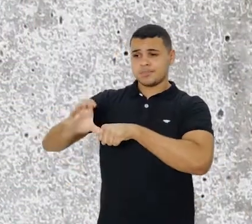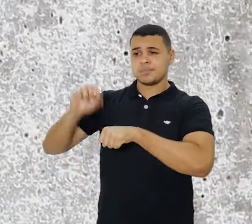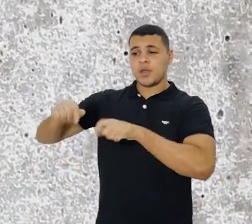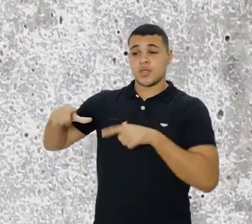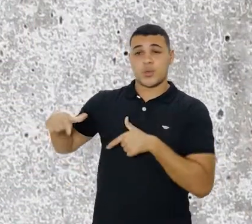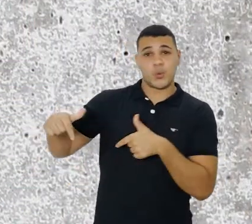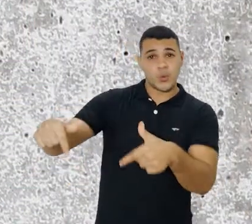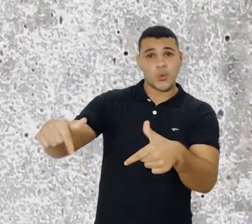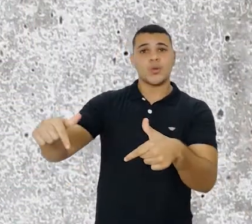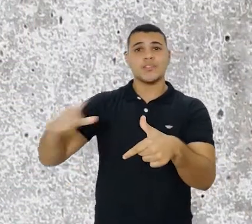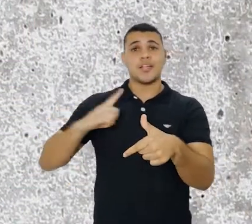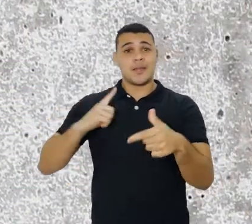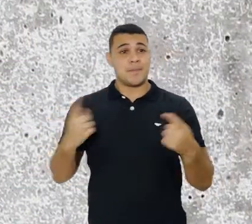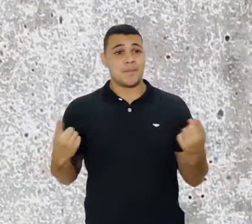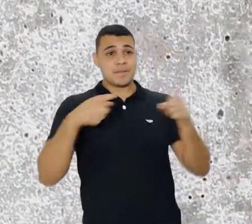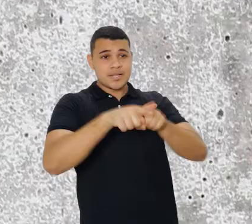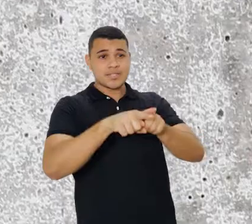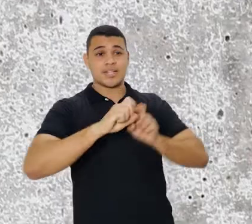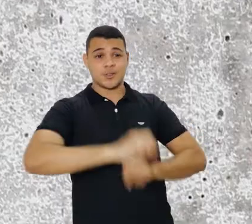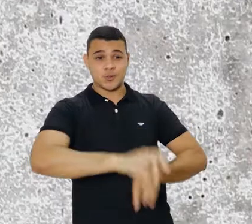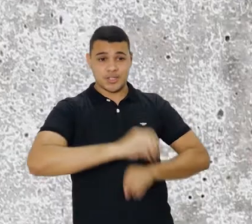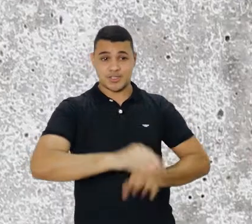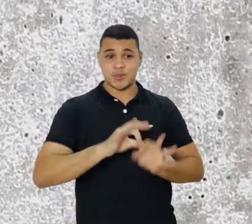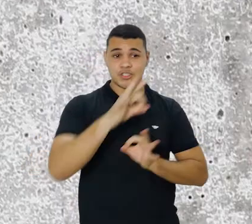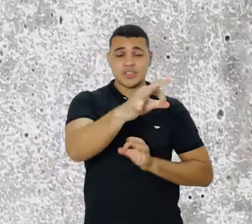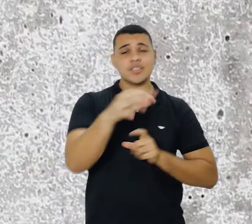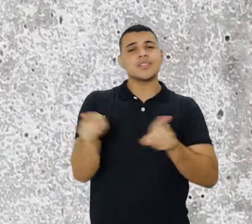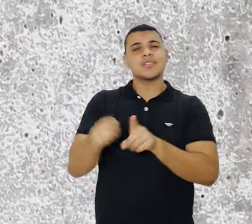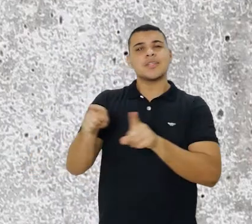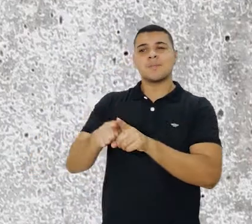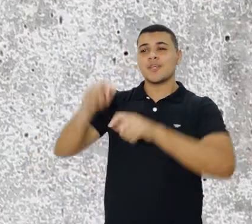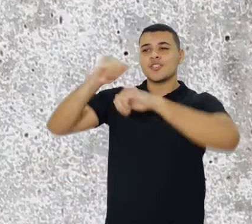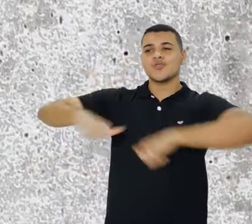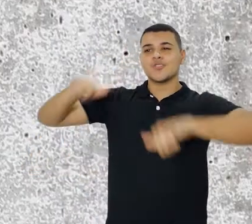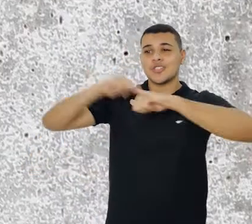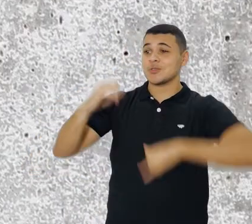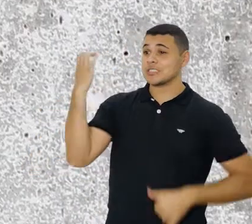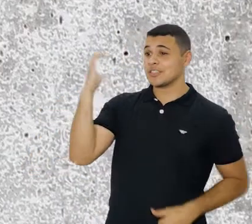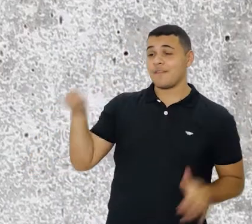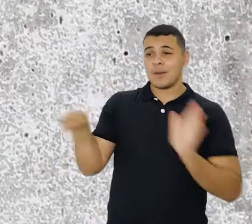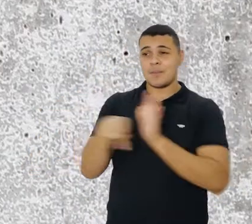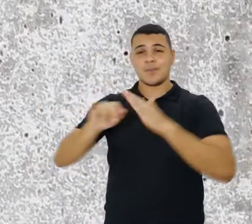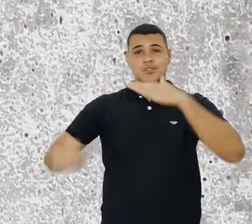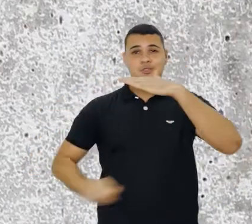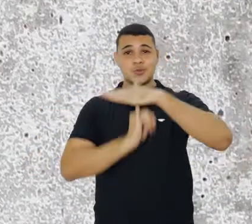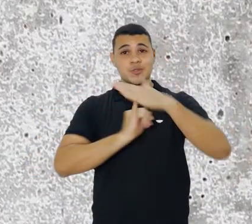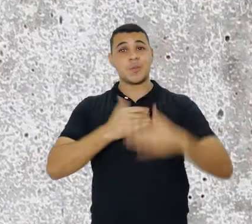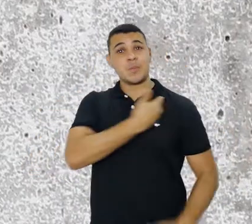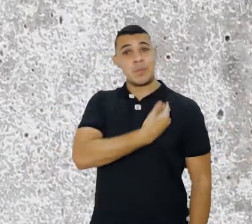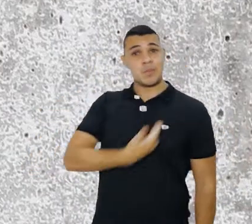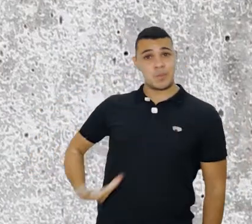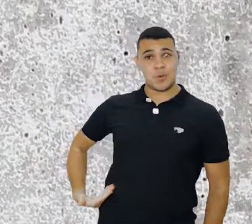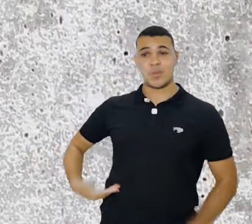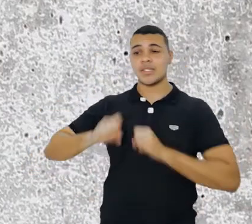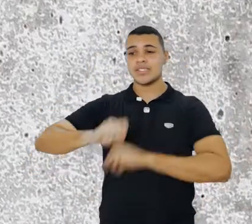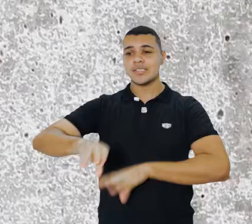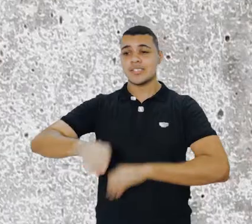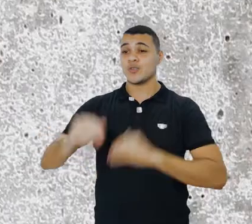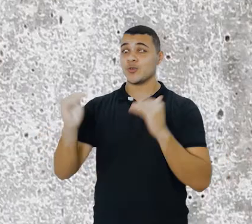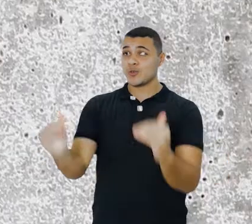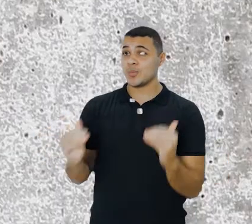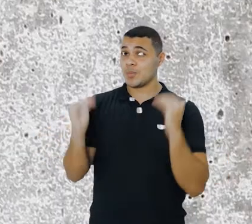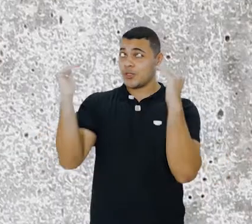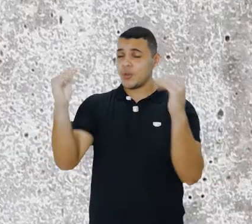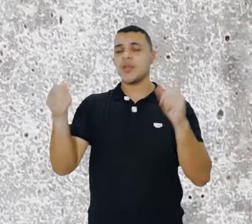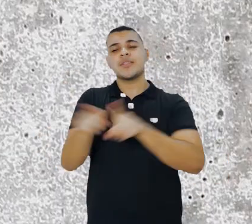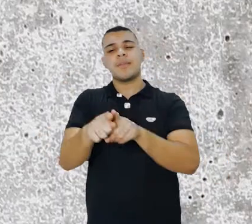Saber Comum, uma iniciativa conjunta de educação à distância e divulgação científica de instituições públicas